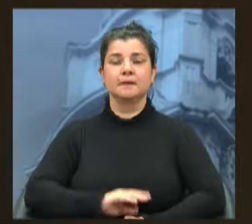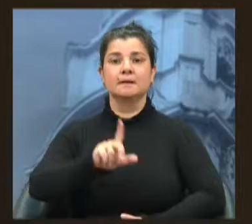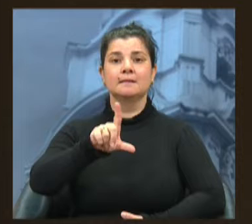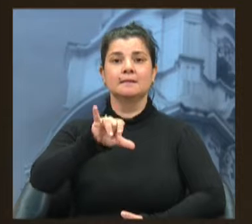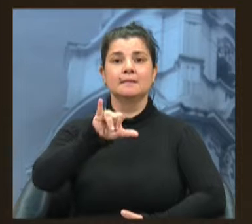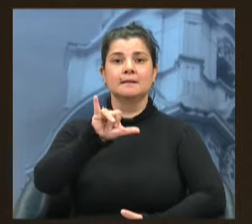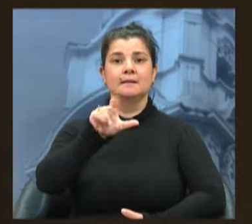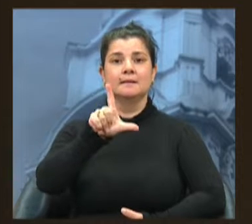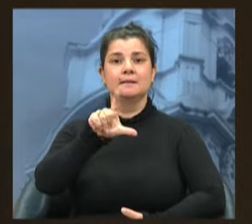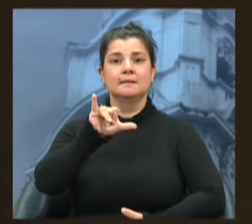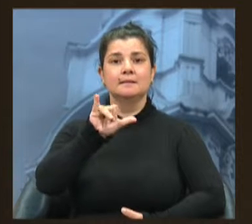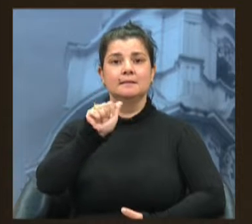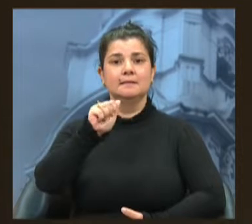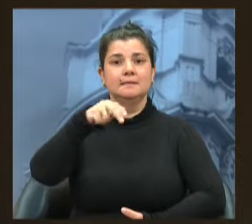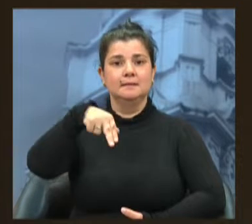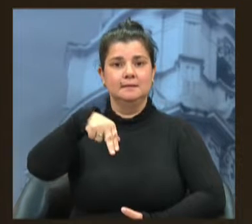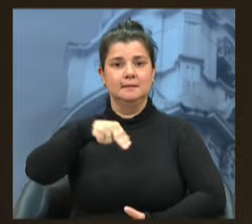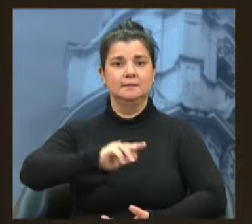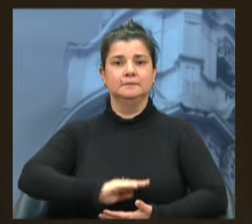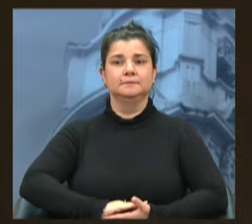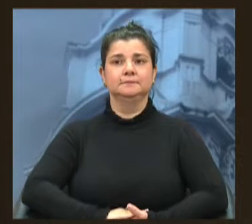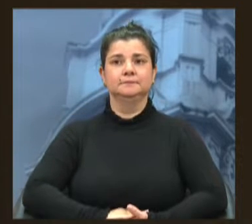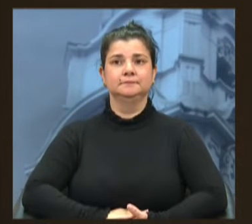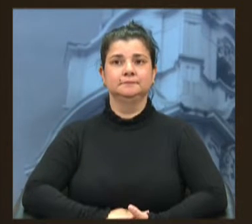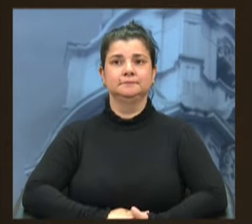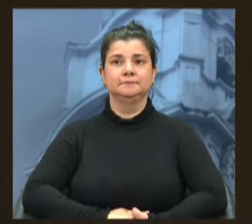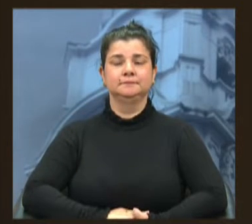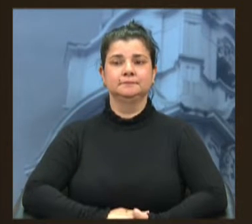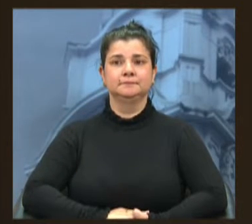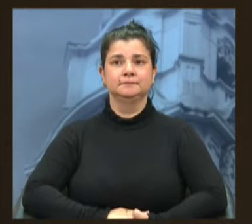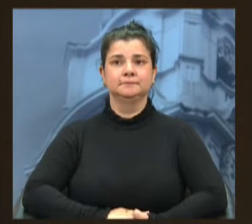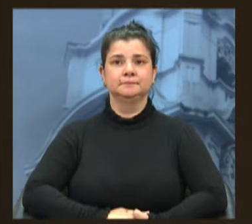Lilian Mari Isbik.